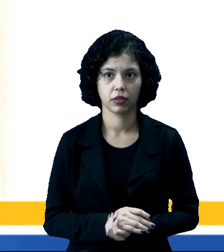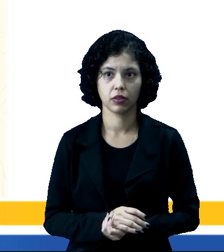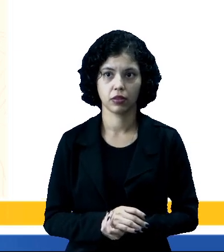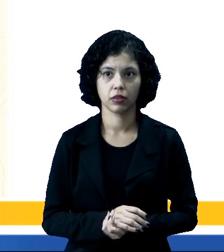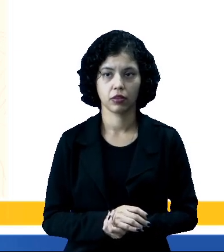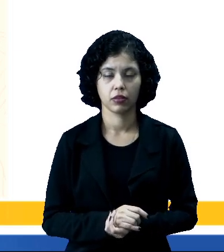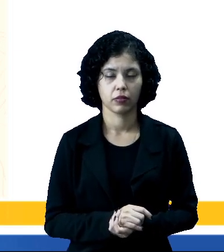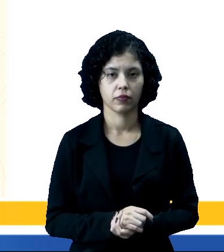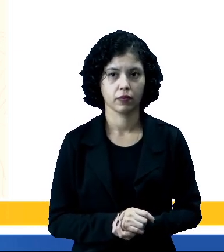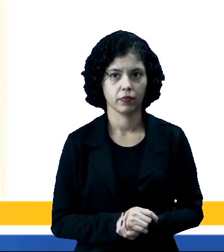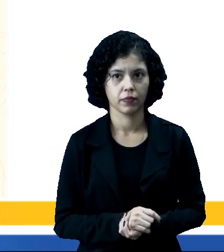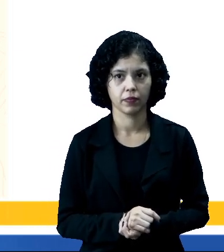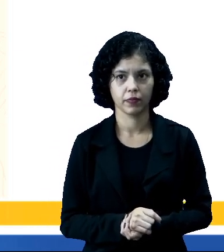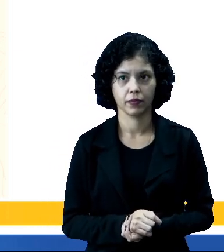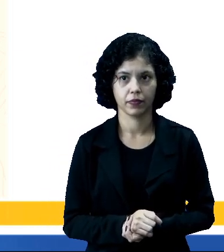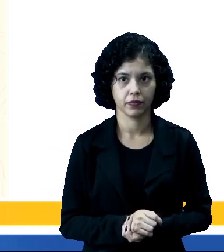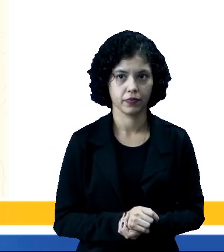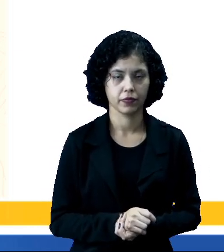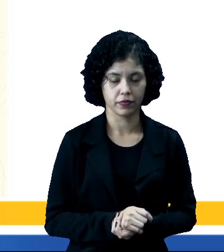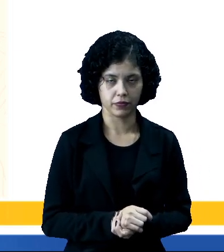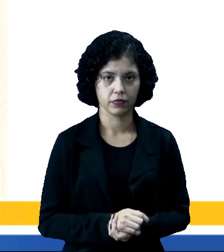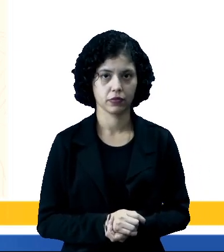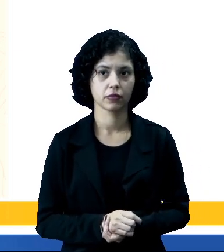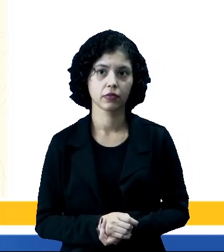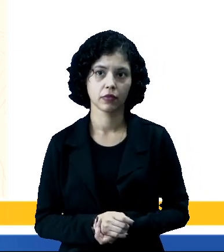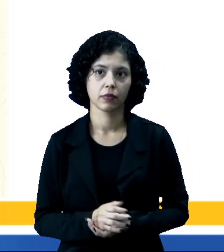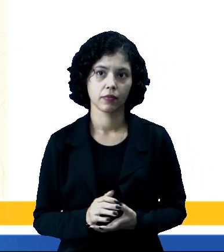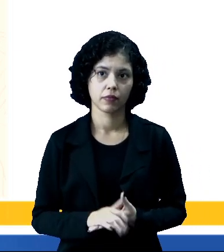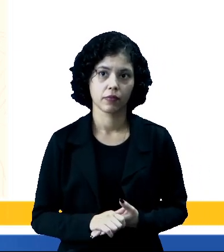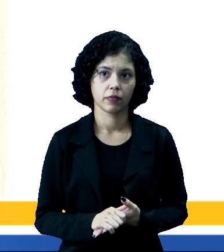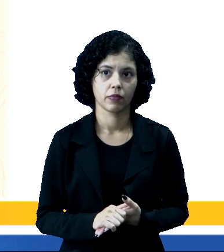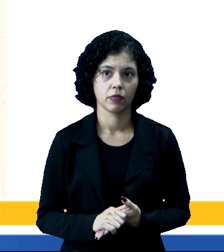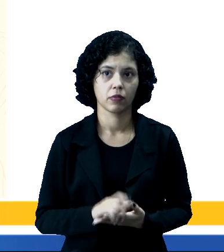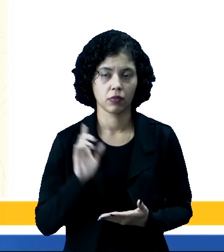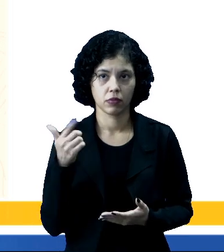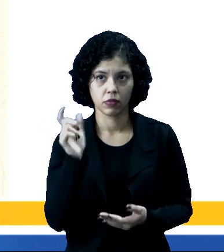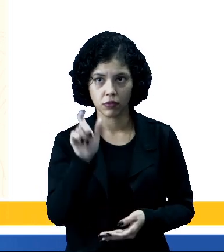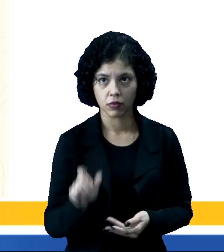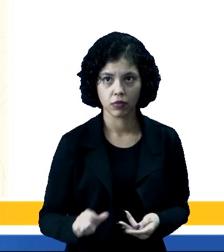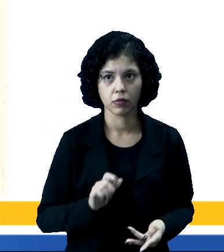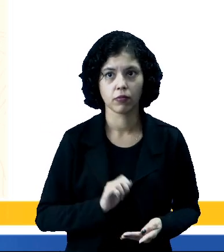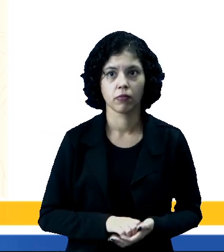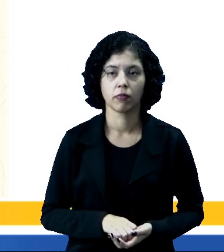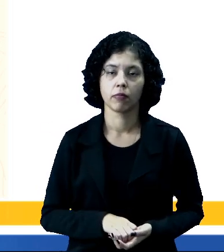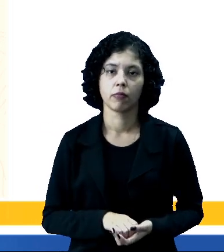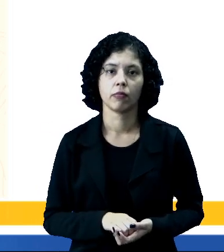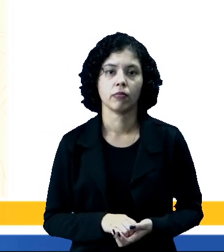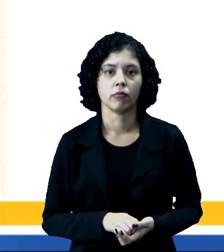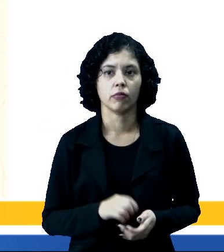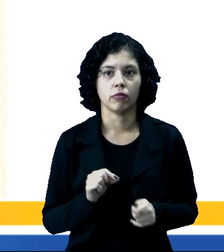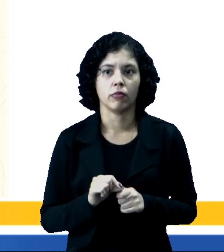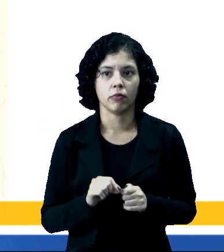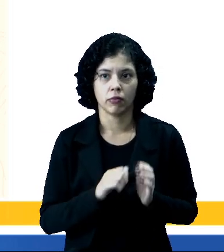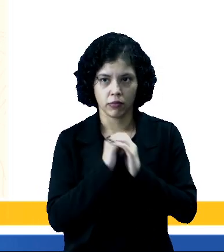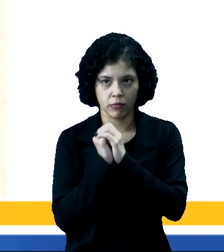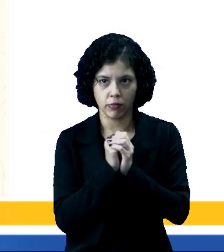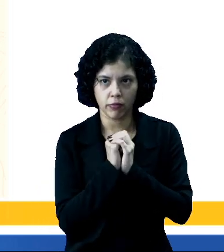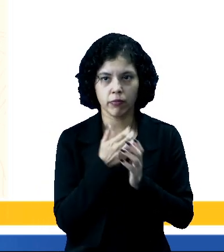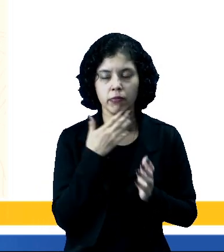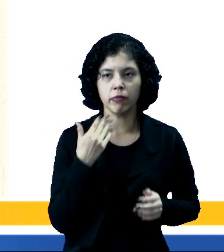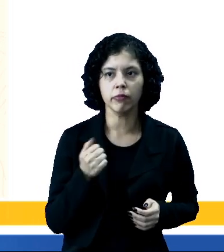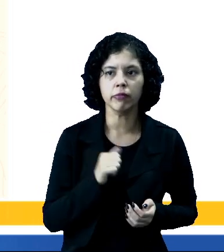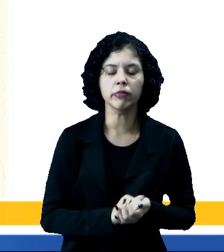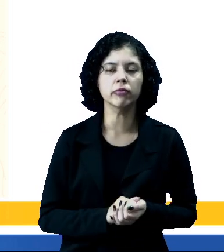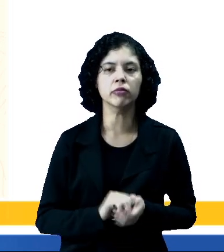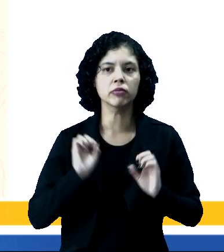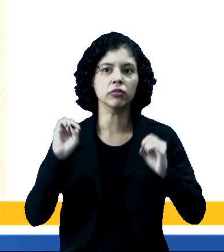uma cadena de oração por Kenia. Então, Kenia aí já é outra personagem, estão se referindo, né? Que fazemos aí uma oração para que Kenia melhore,